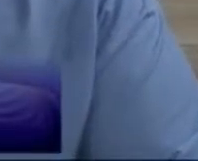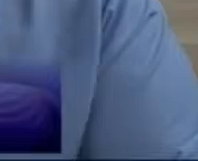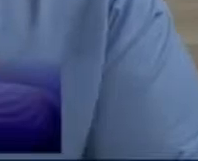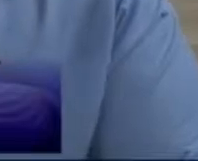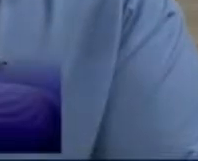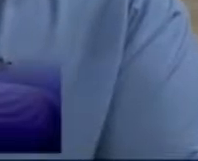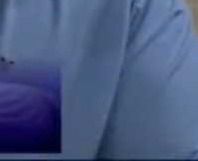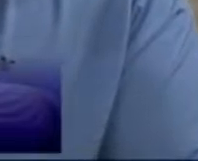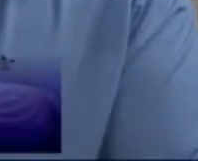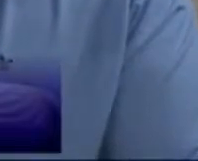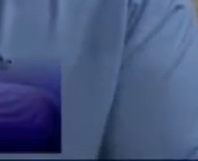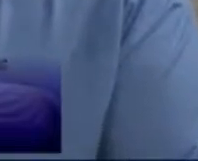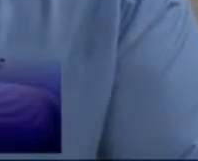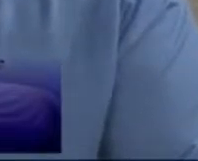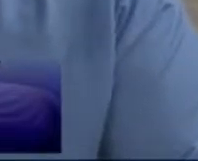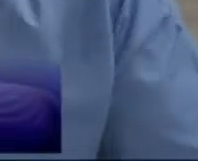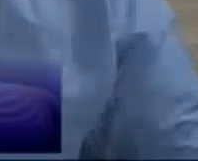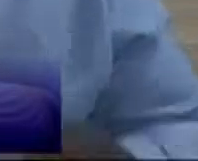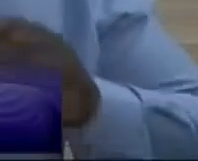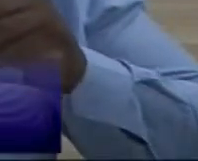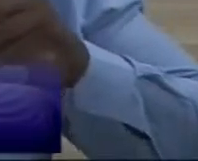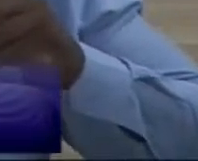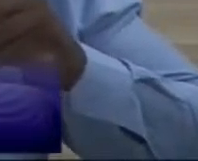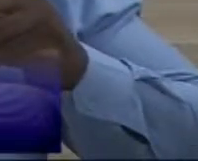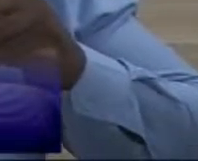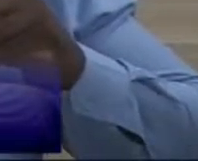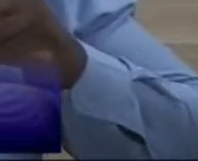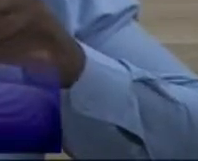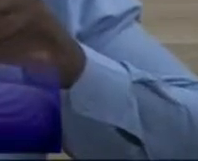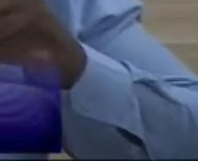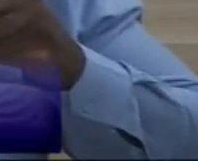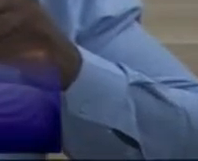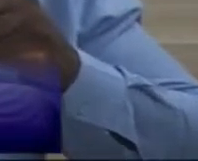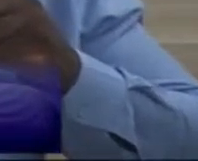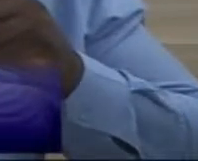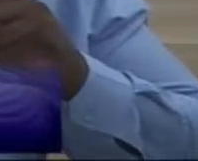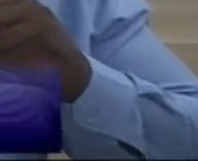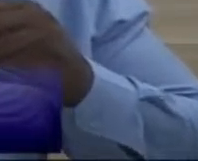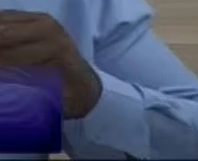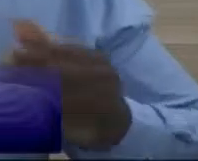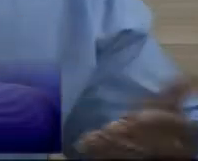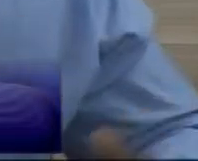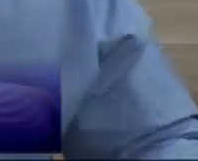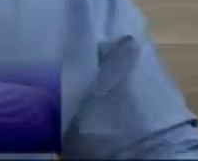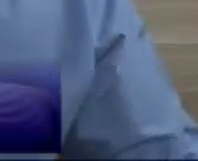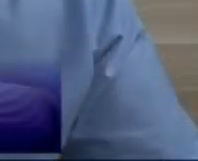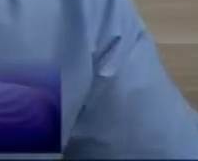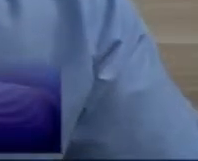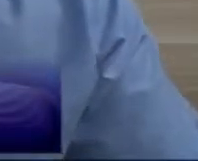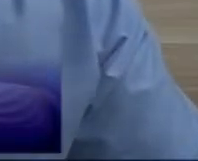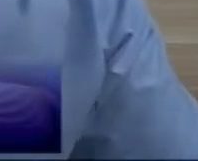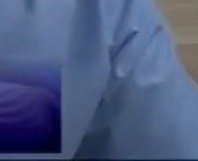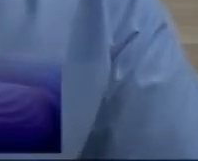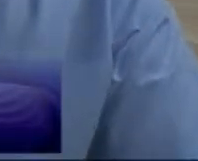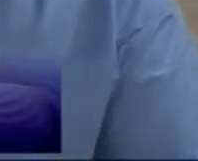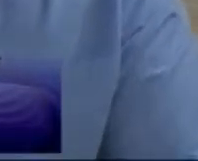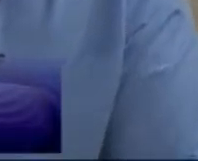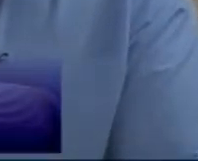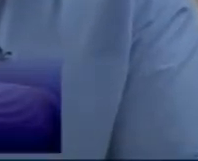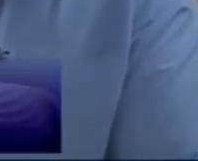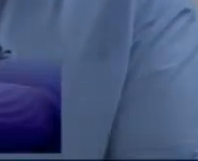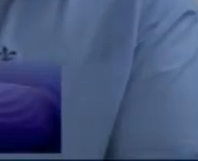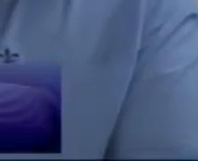vereadores, e muitas vezes esses vereadores não fazem parte dessas comissões e acabam ficando um pouco de fora